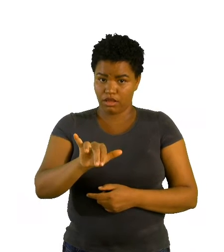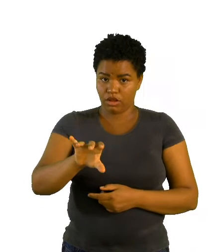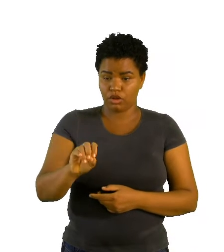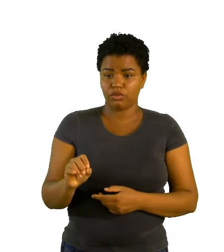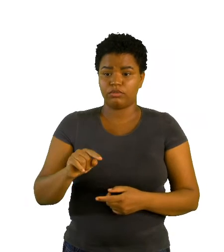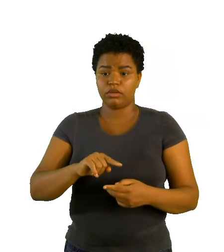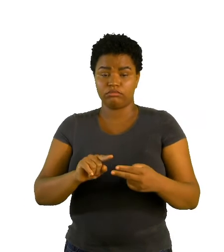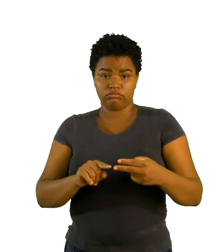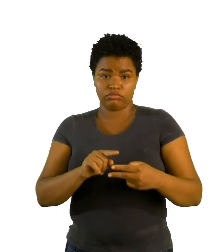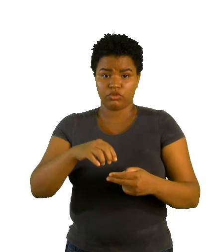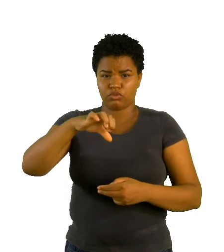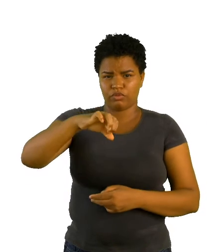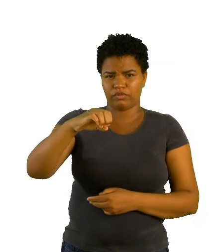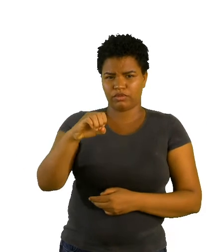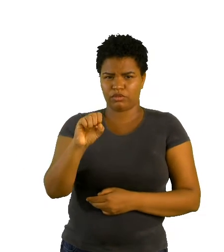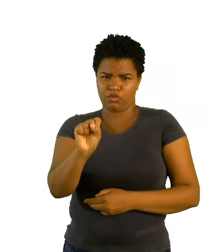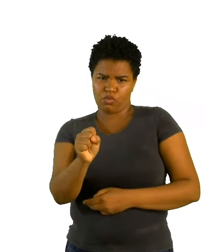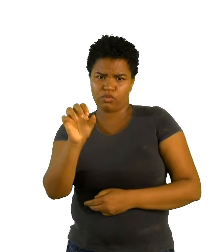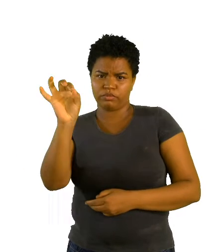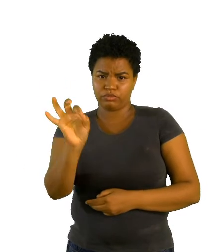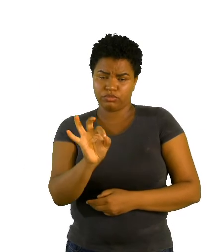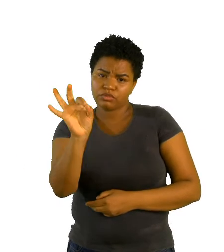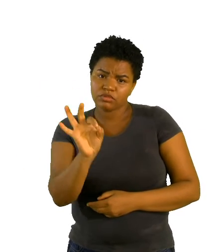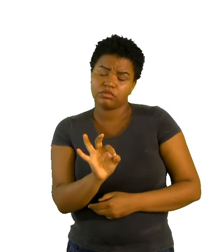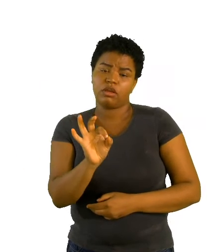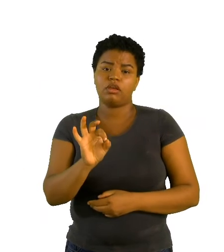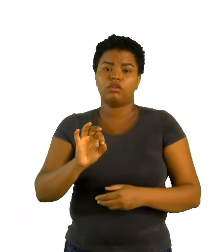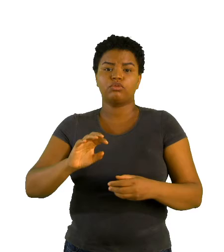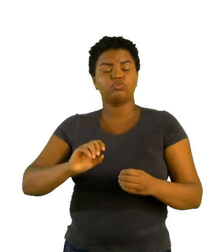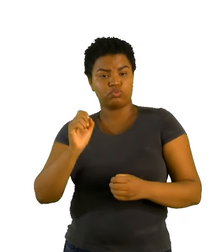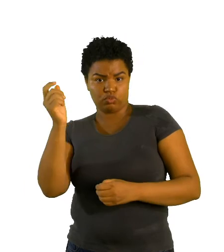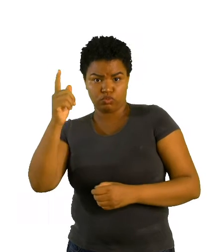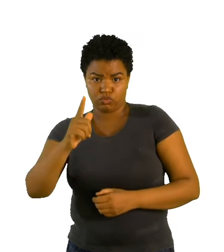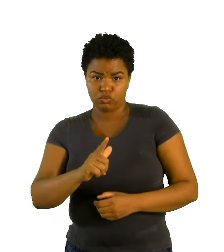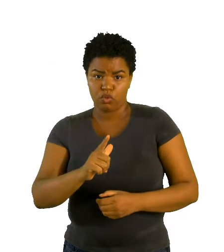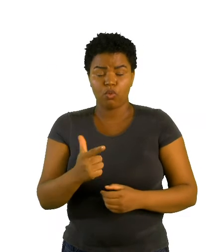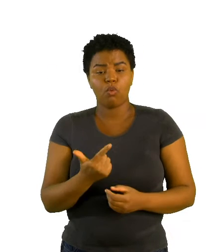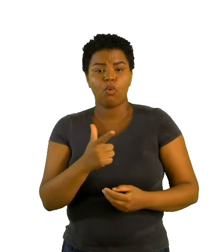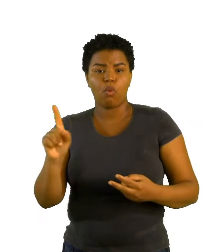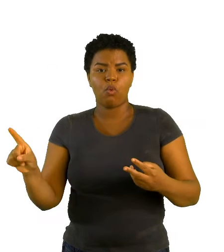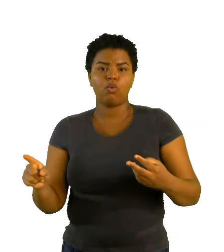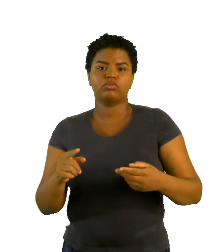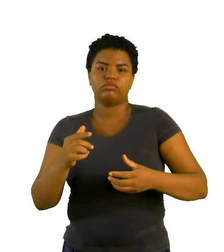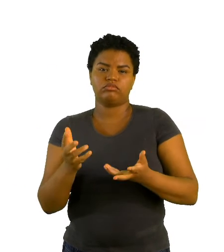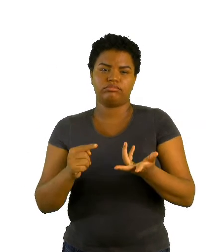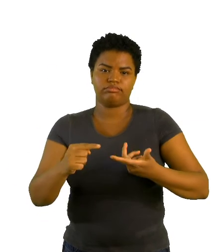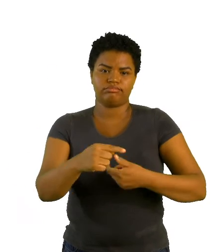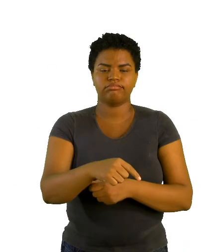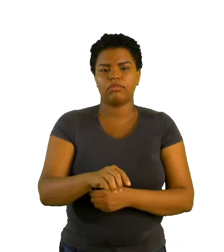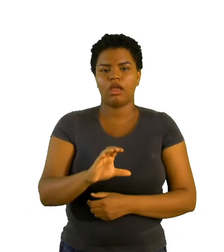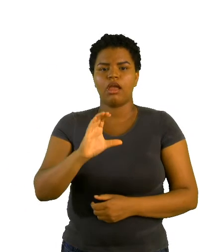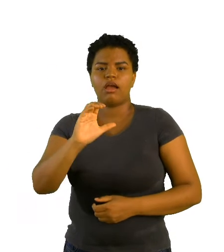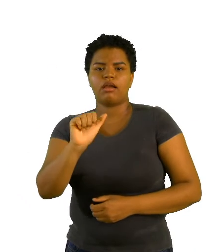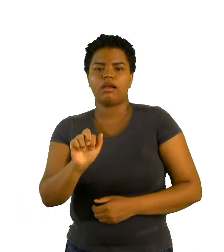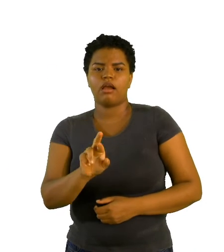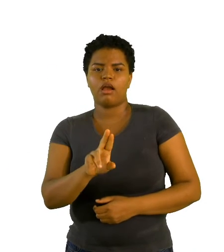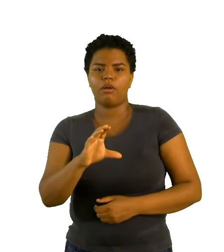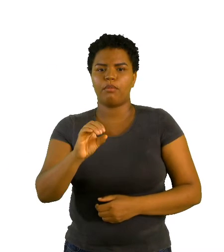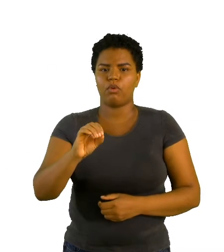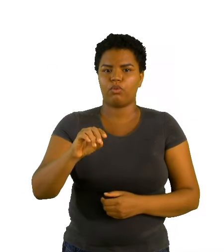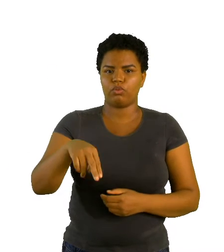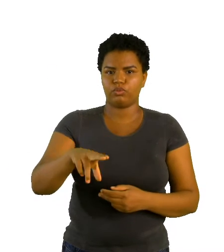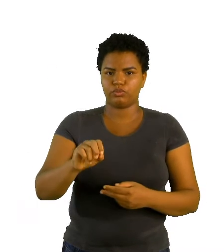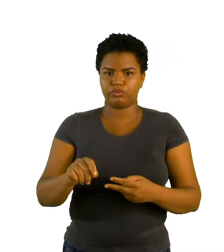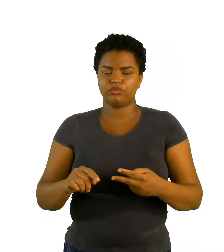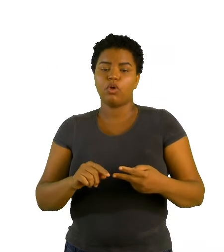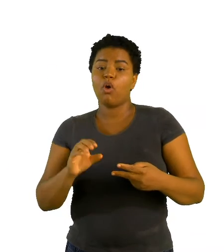de 98% da massa solar. Os outros elementos são carbono, oxigênio